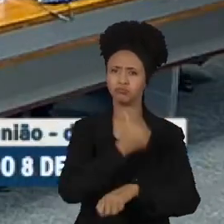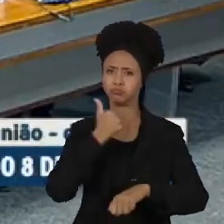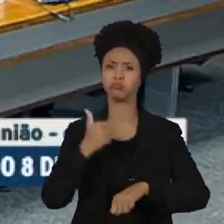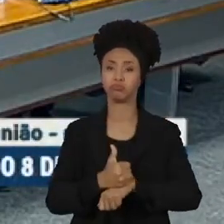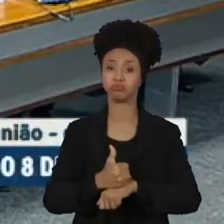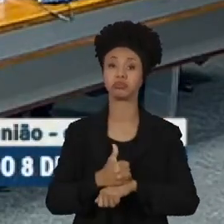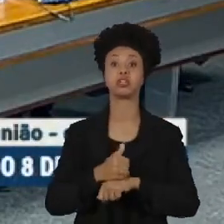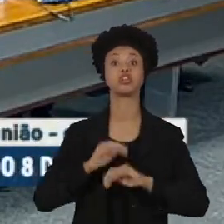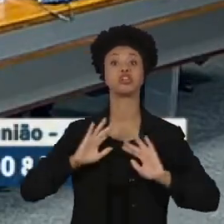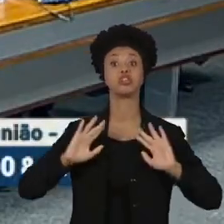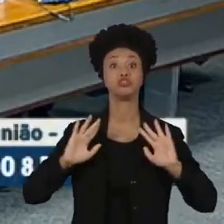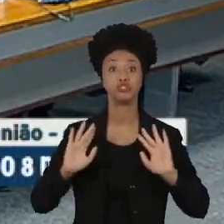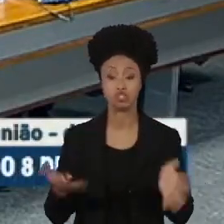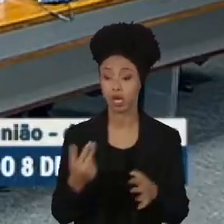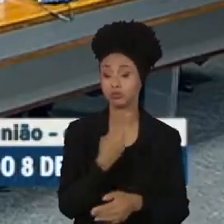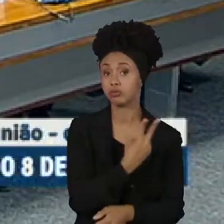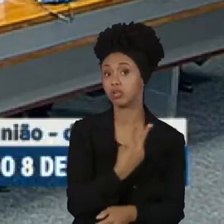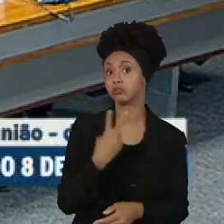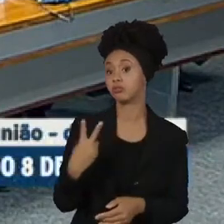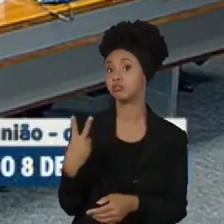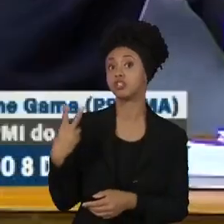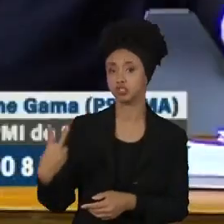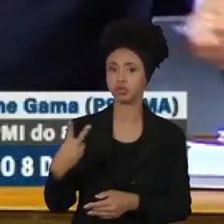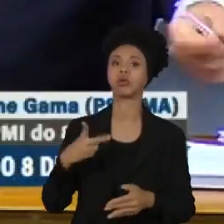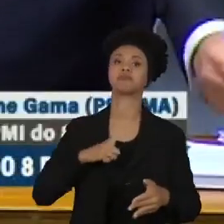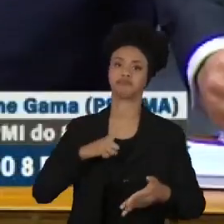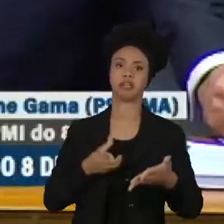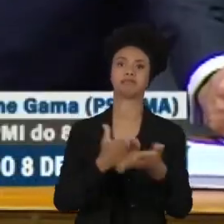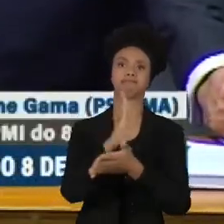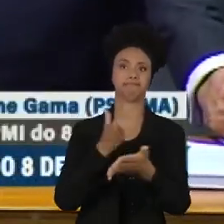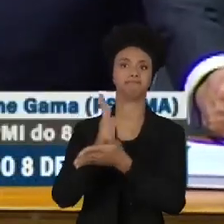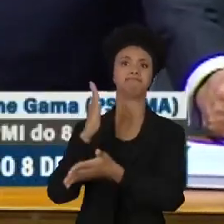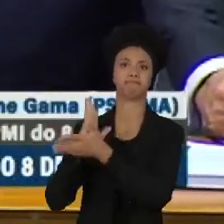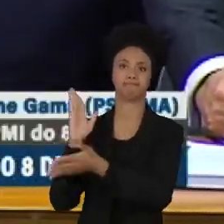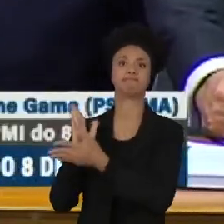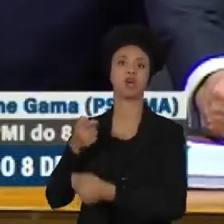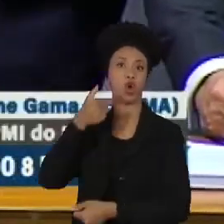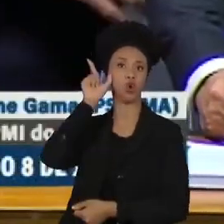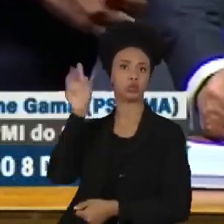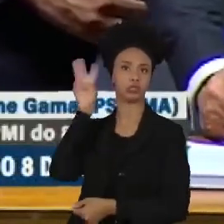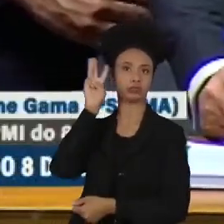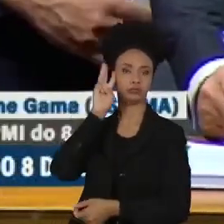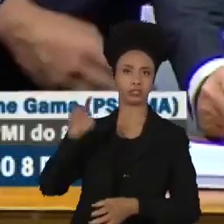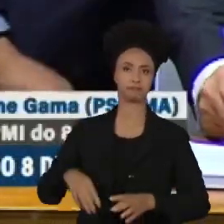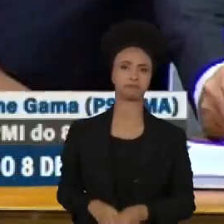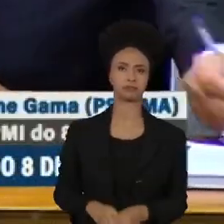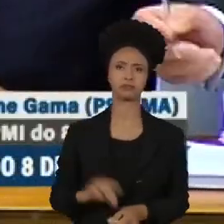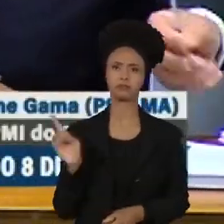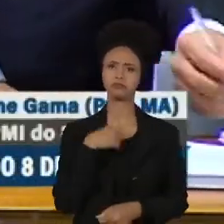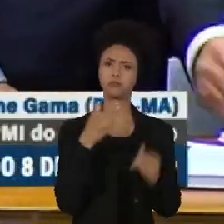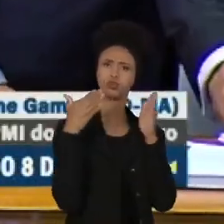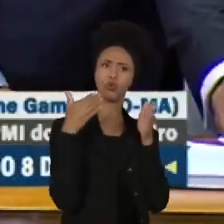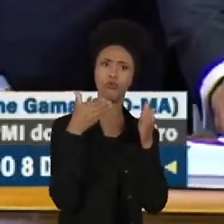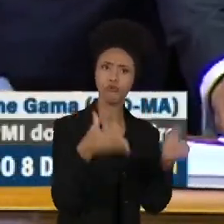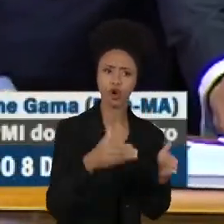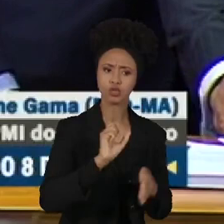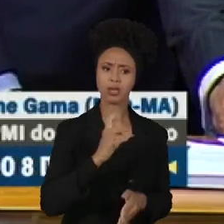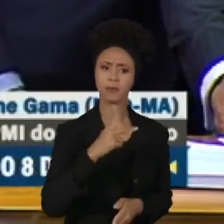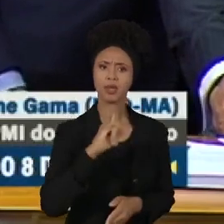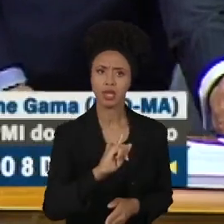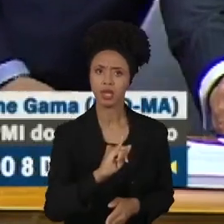285 requerimentos, 222 foram aprovados nesta terça-feira. O foco da CPI não